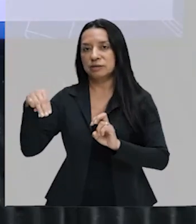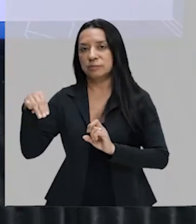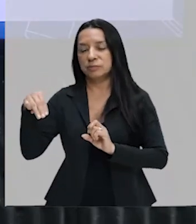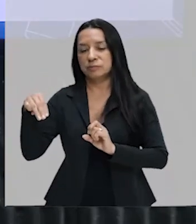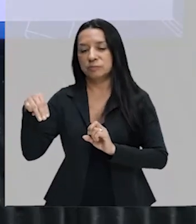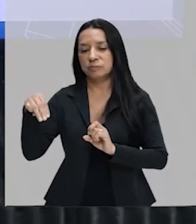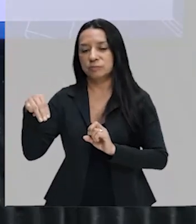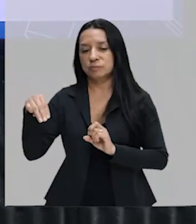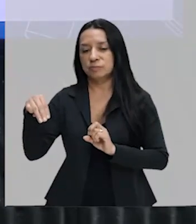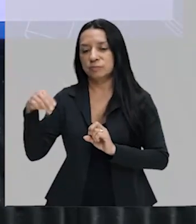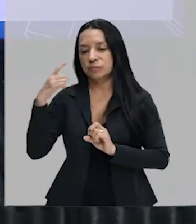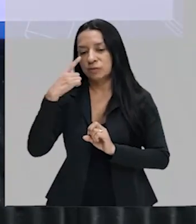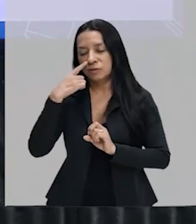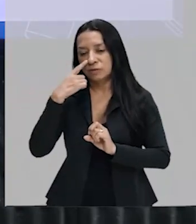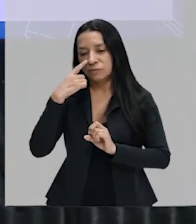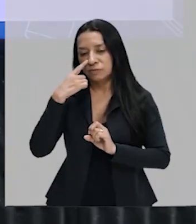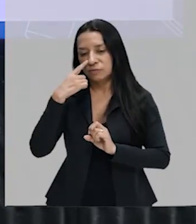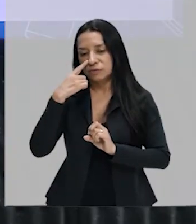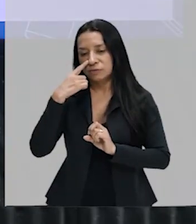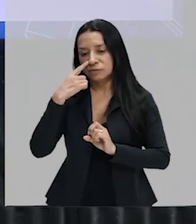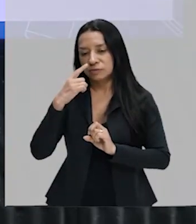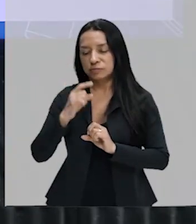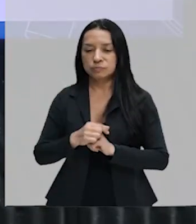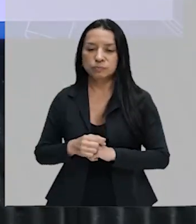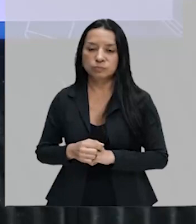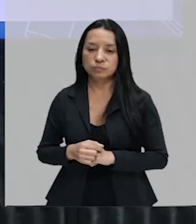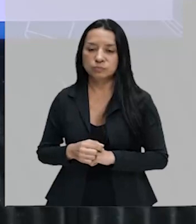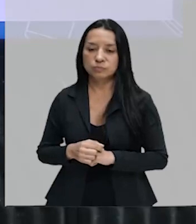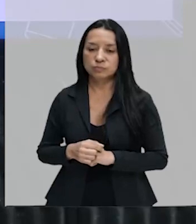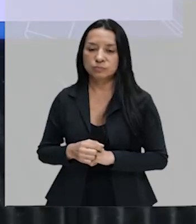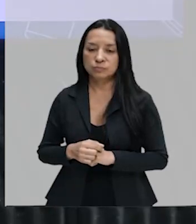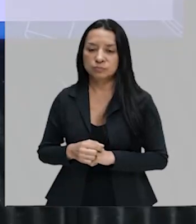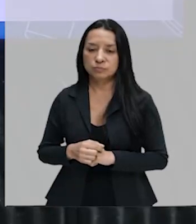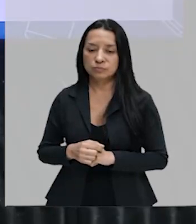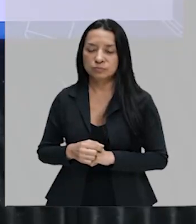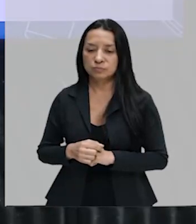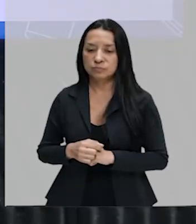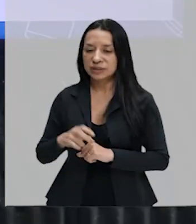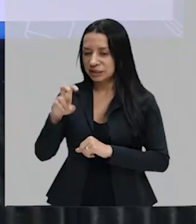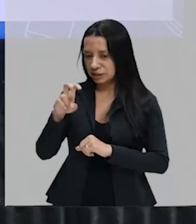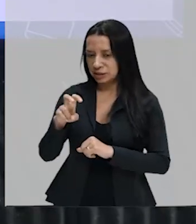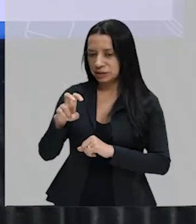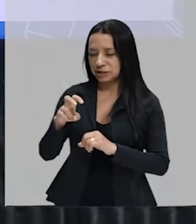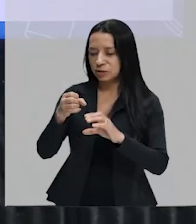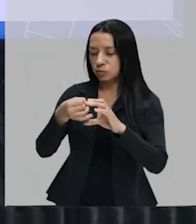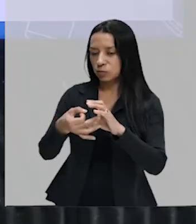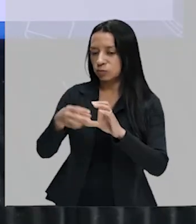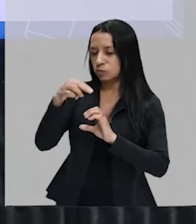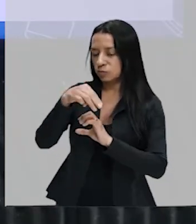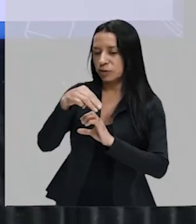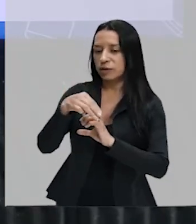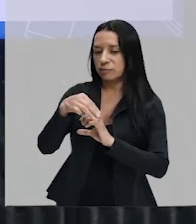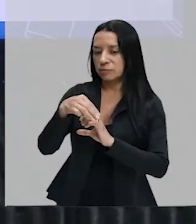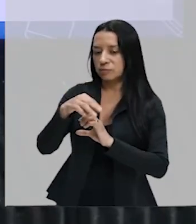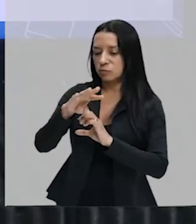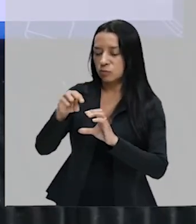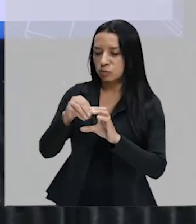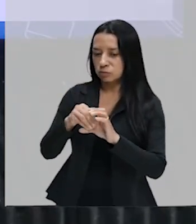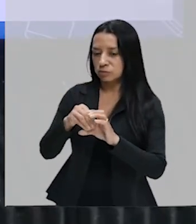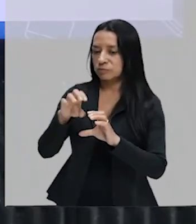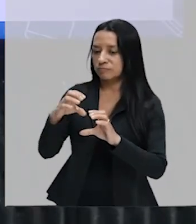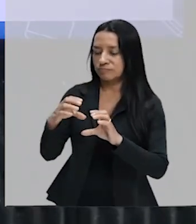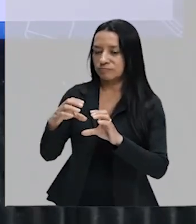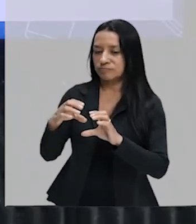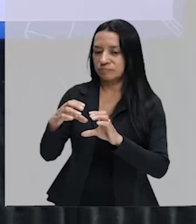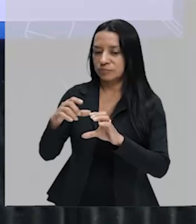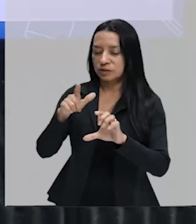a M. Olhou lá para o conjunto M. 5 está lá? E aí, tá ou não tá? Tá. É o último elemento deles. Então, para